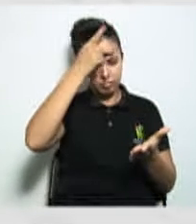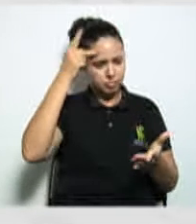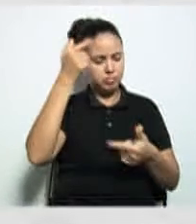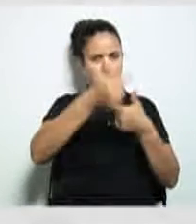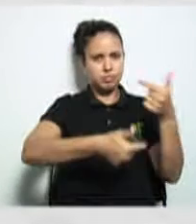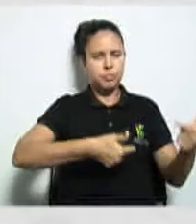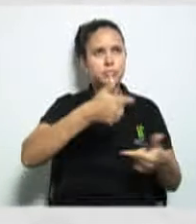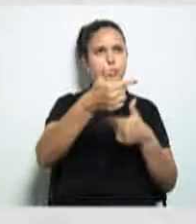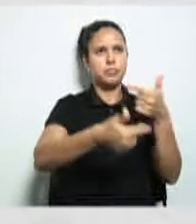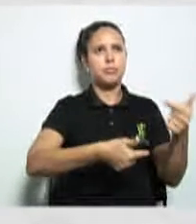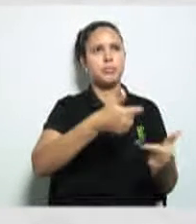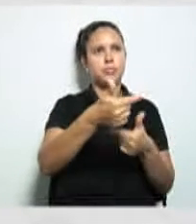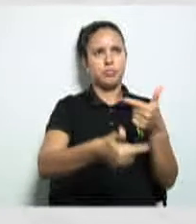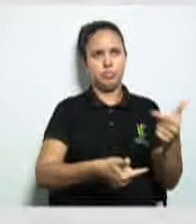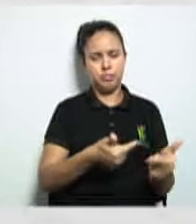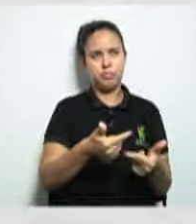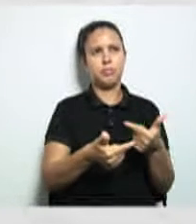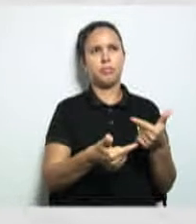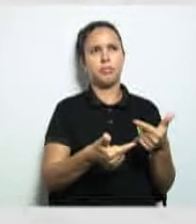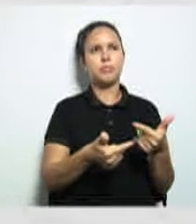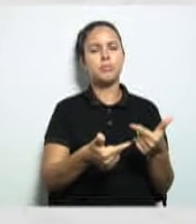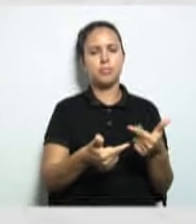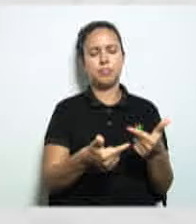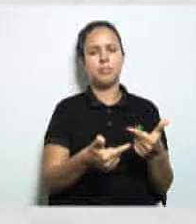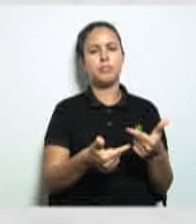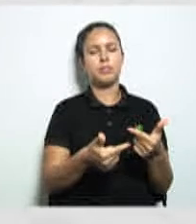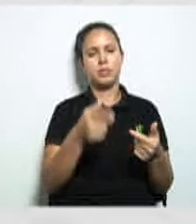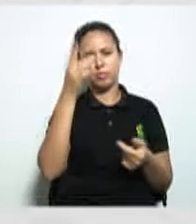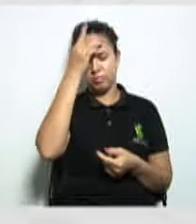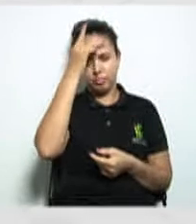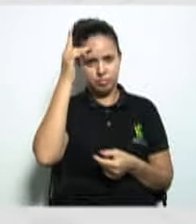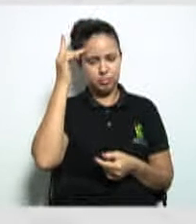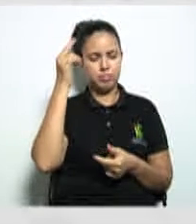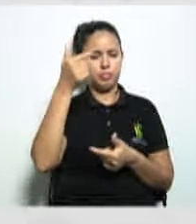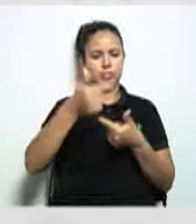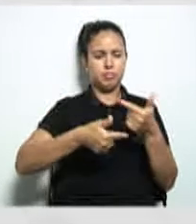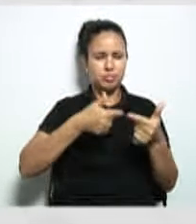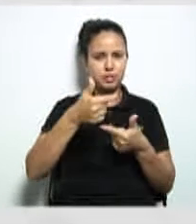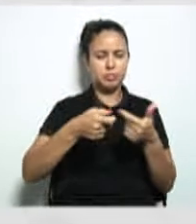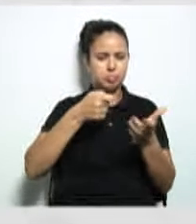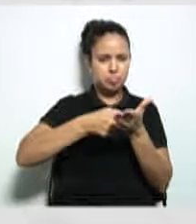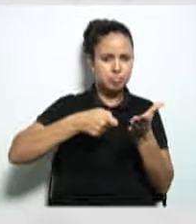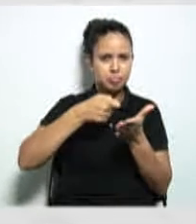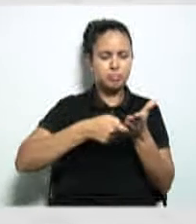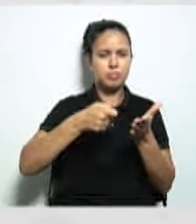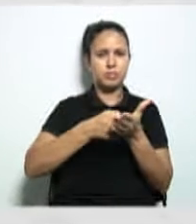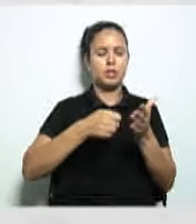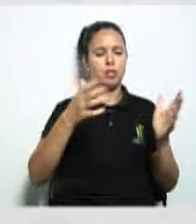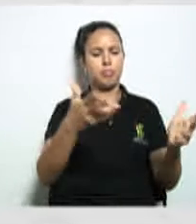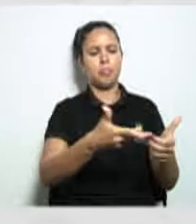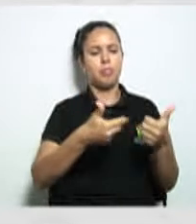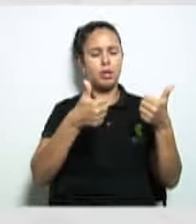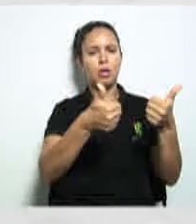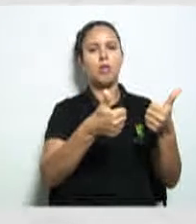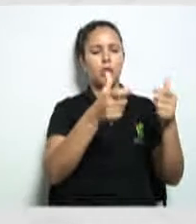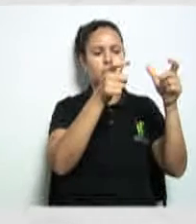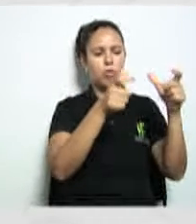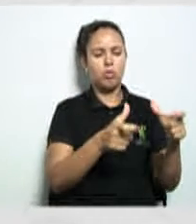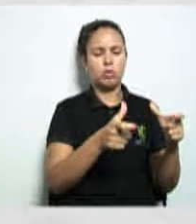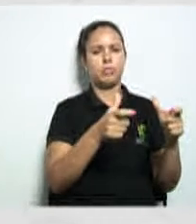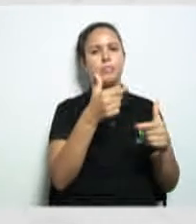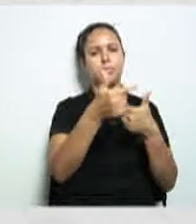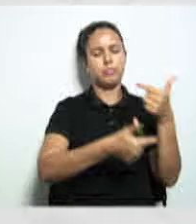Movimento surgido pelos operários, não é isso? Para reivindicar melhores condições de trabalho